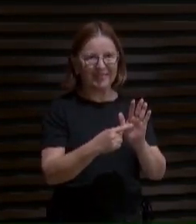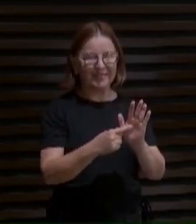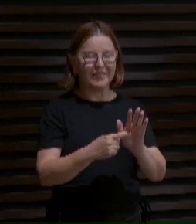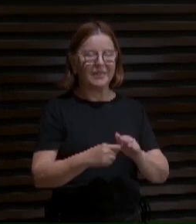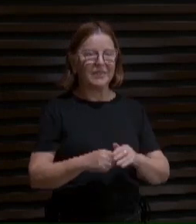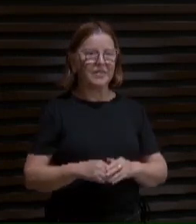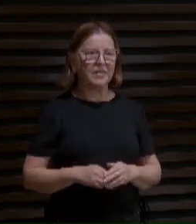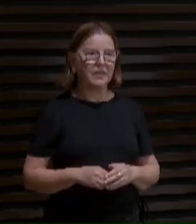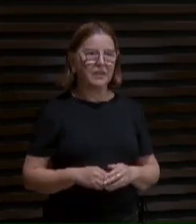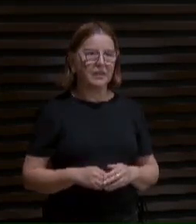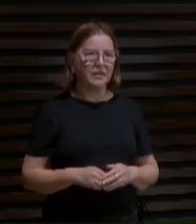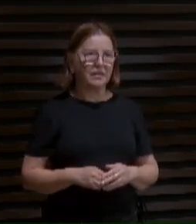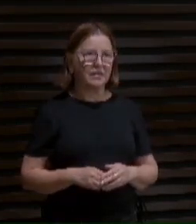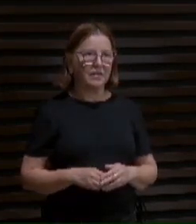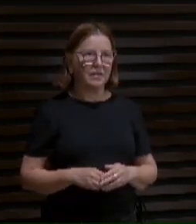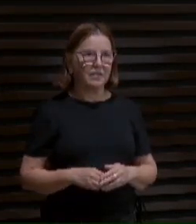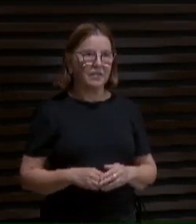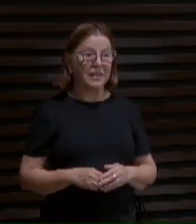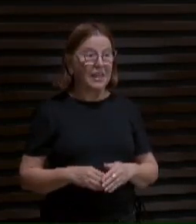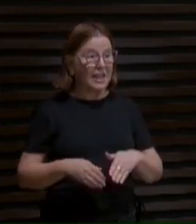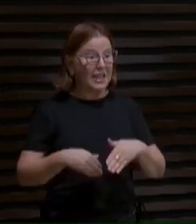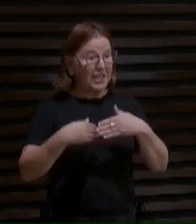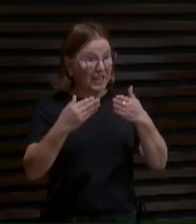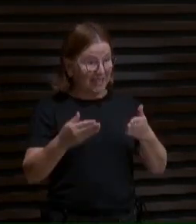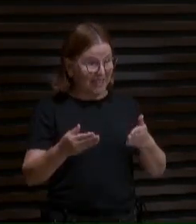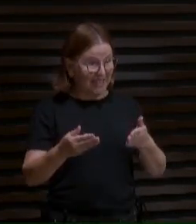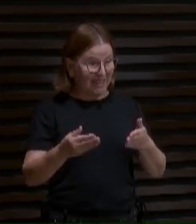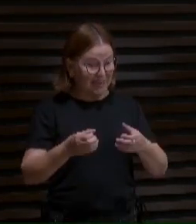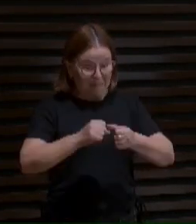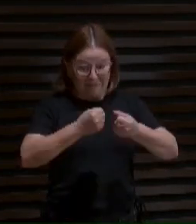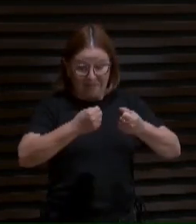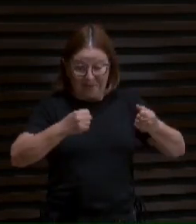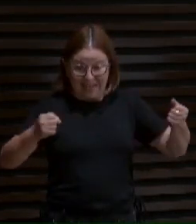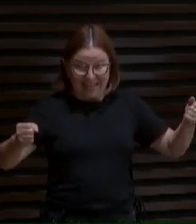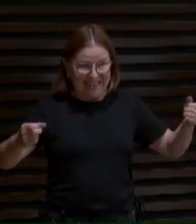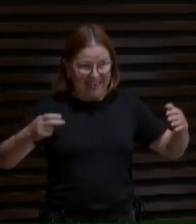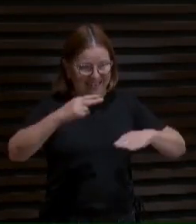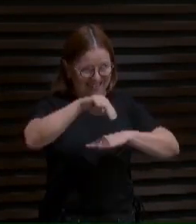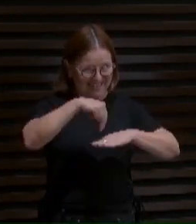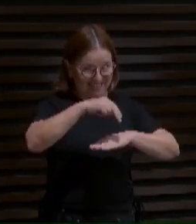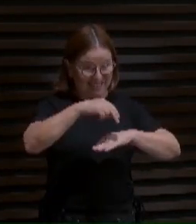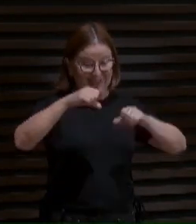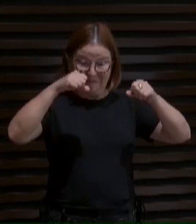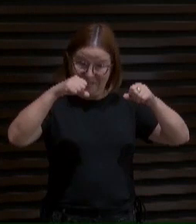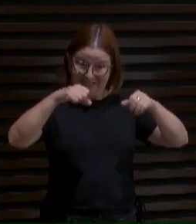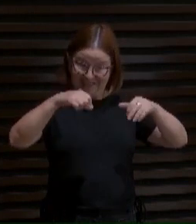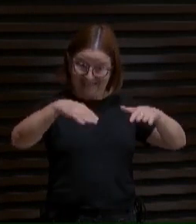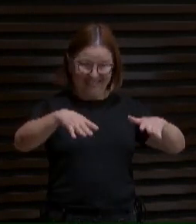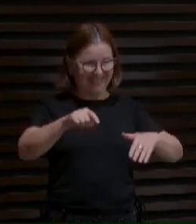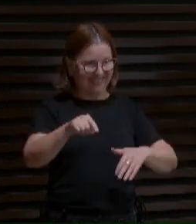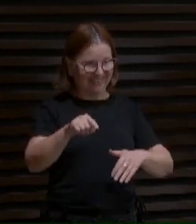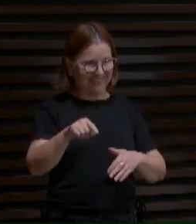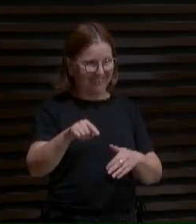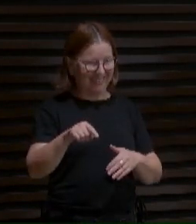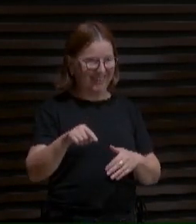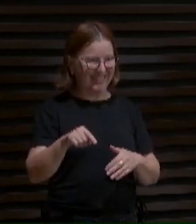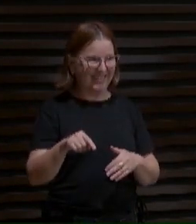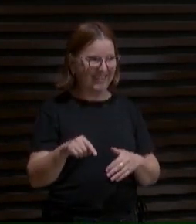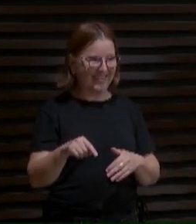E de ti farei uma grande nação, e te abençoarei, e